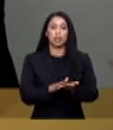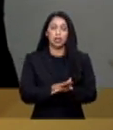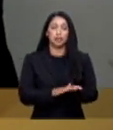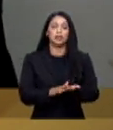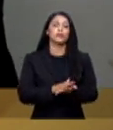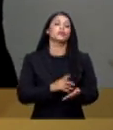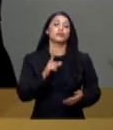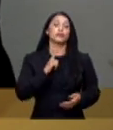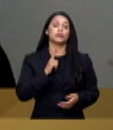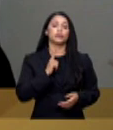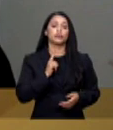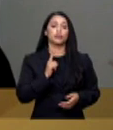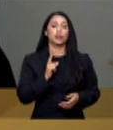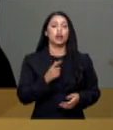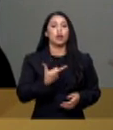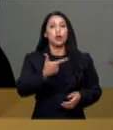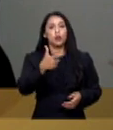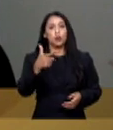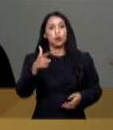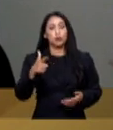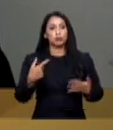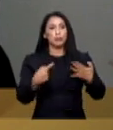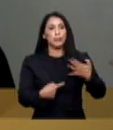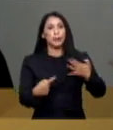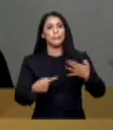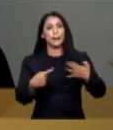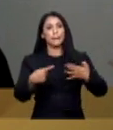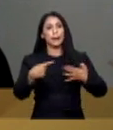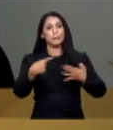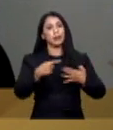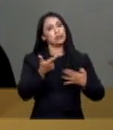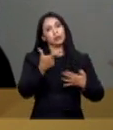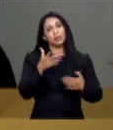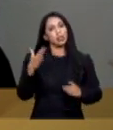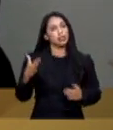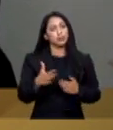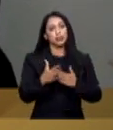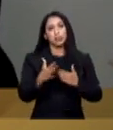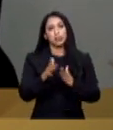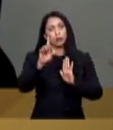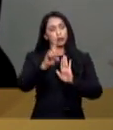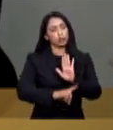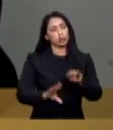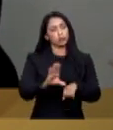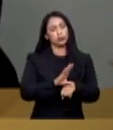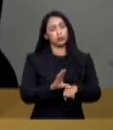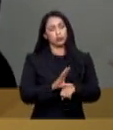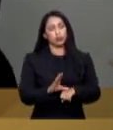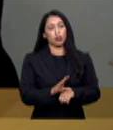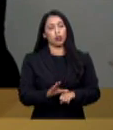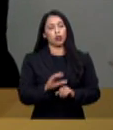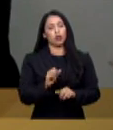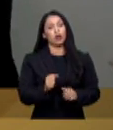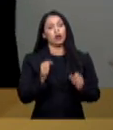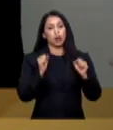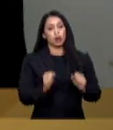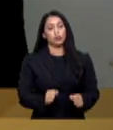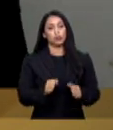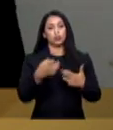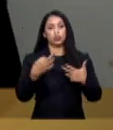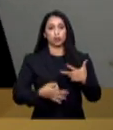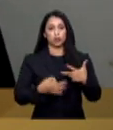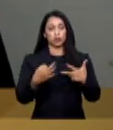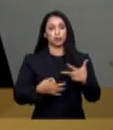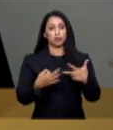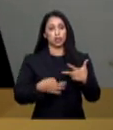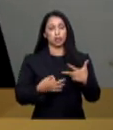interessado percorrer outras vias judiciais, não há limitação ao direito constitucional ao acesso ao Poder Judiciário. Portanto, aqui